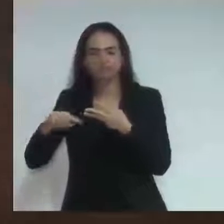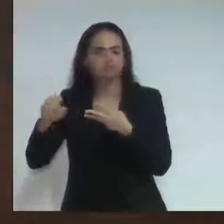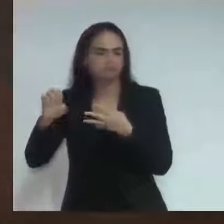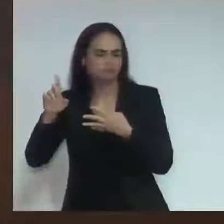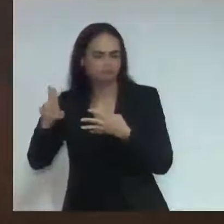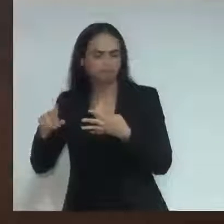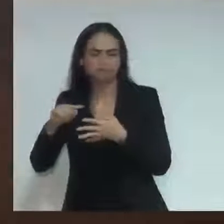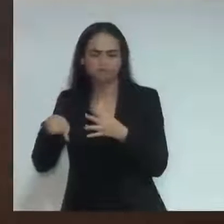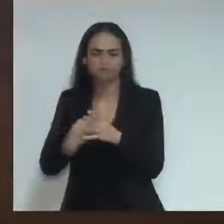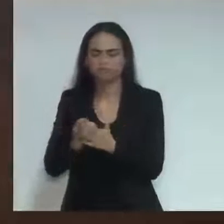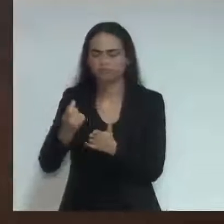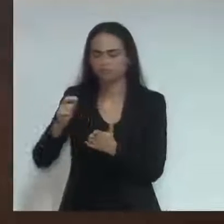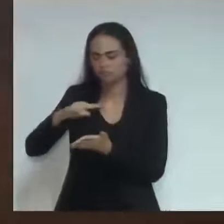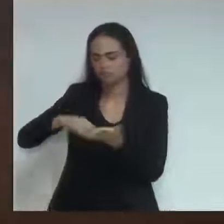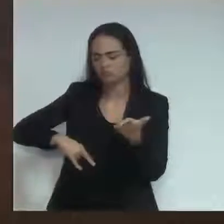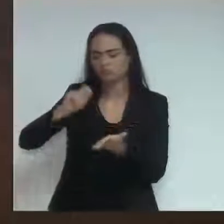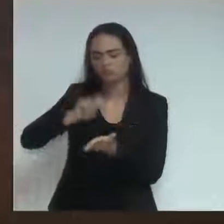que eu assinei.